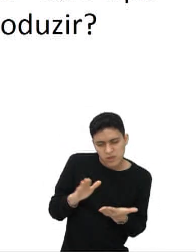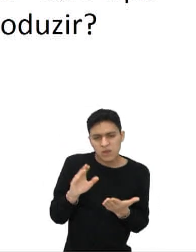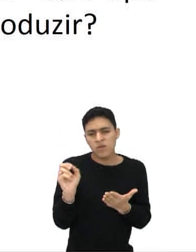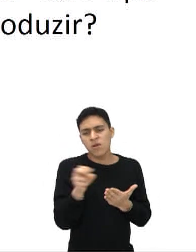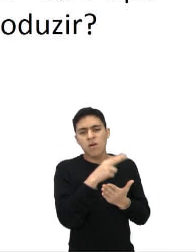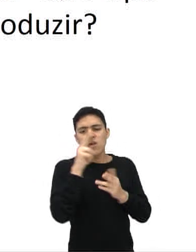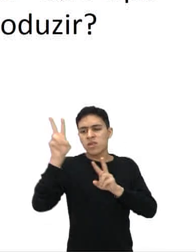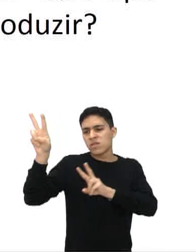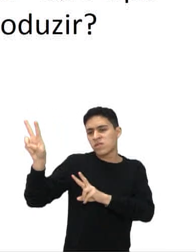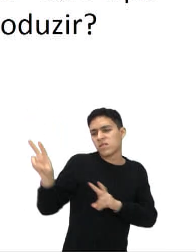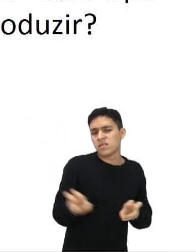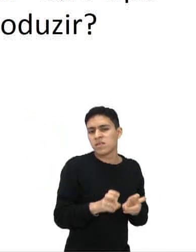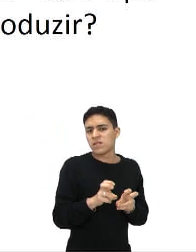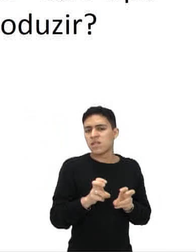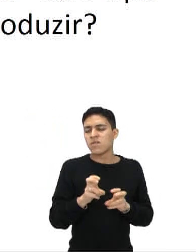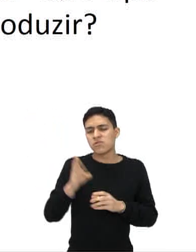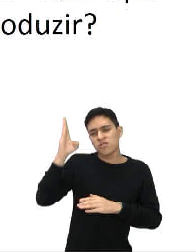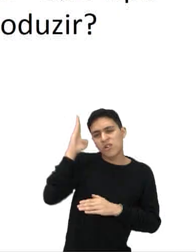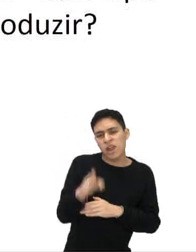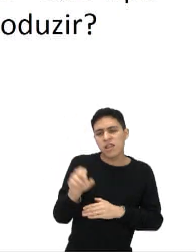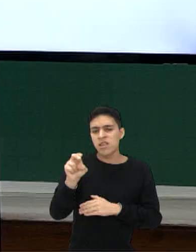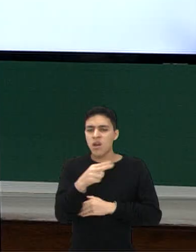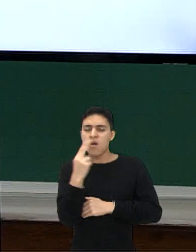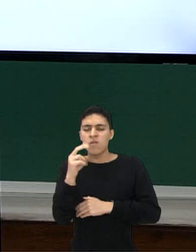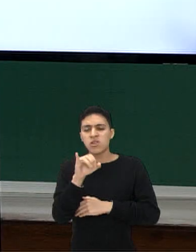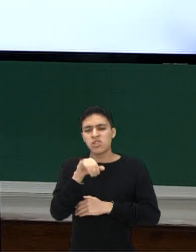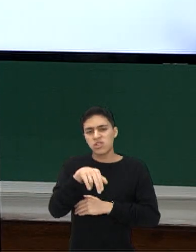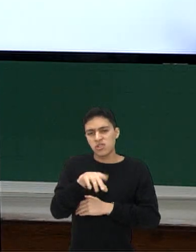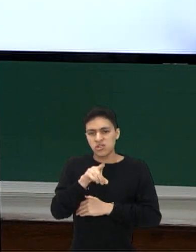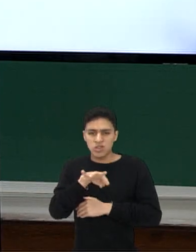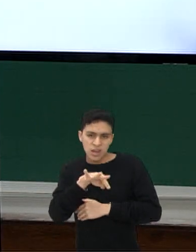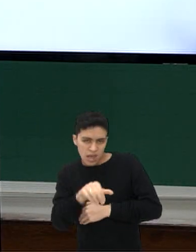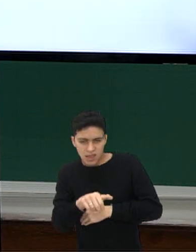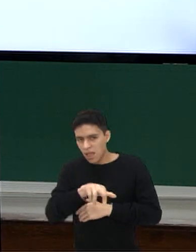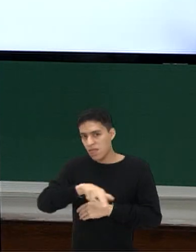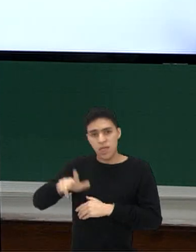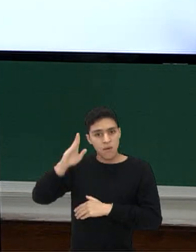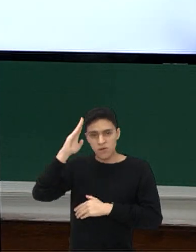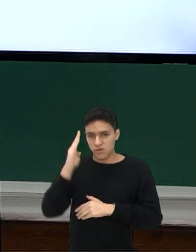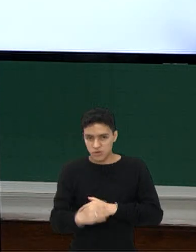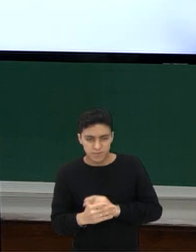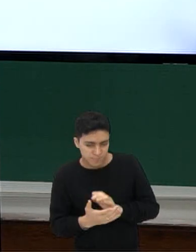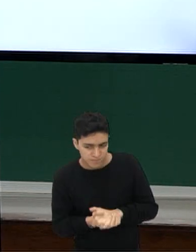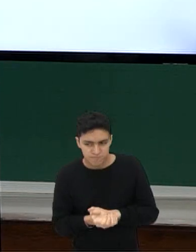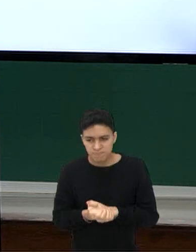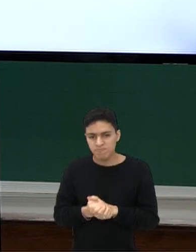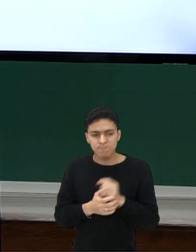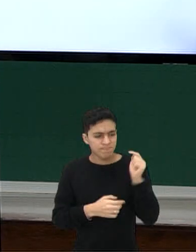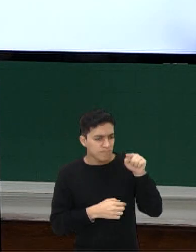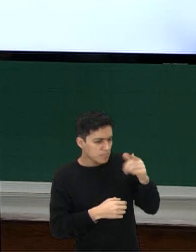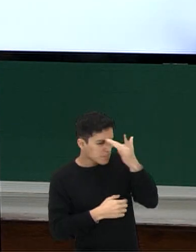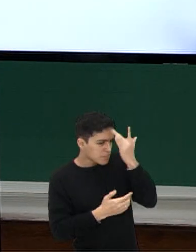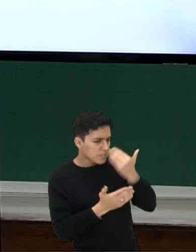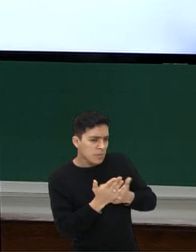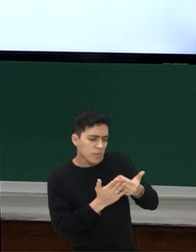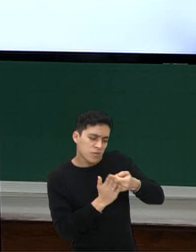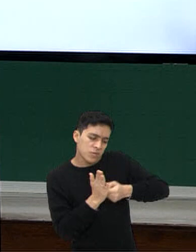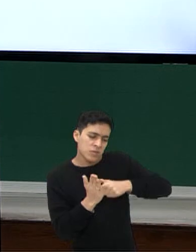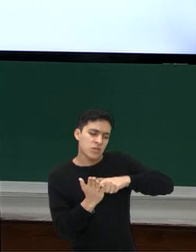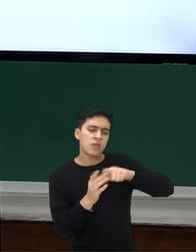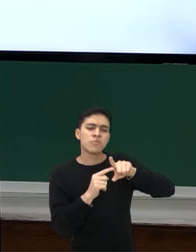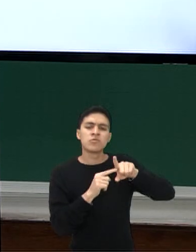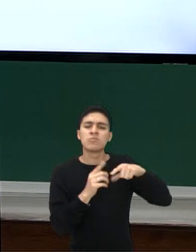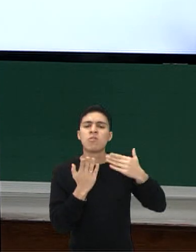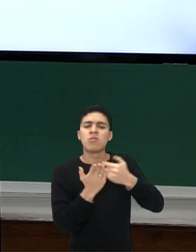uma citação direta ou indireta? Tá bom? Então, ele escolheu começar ali com um tipo, né, de